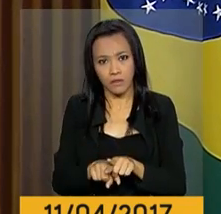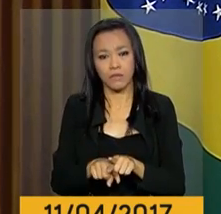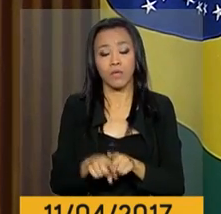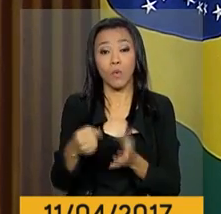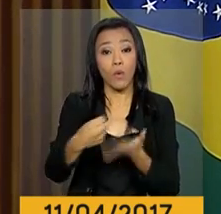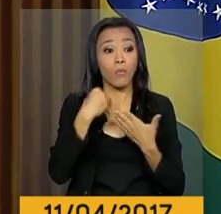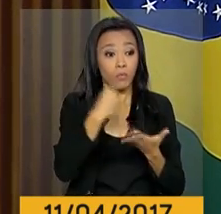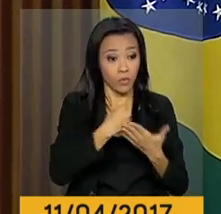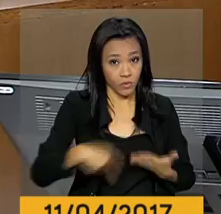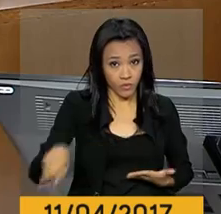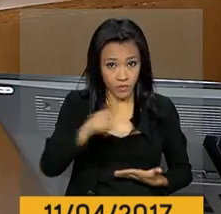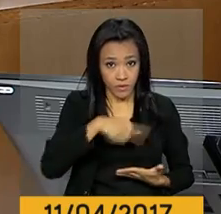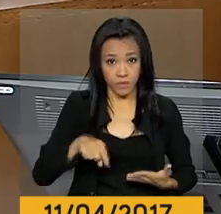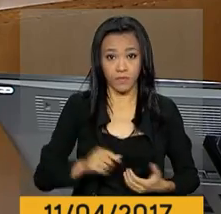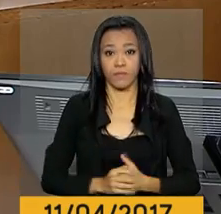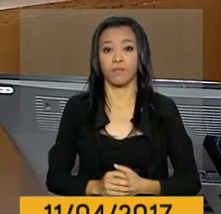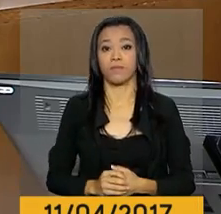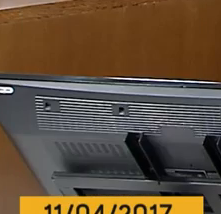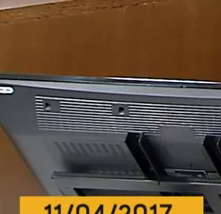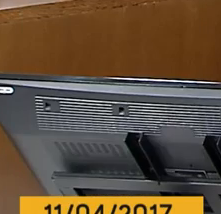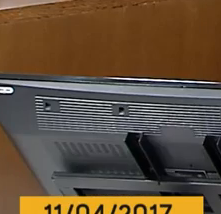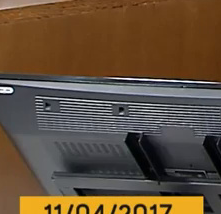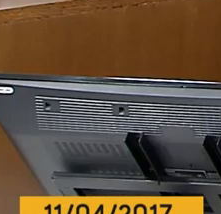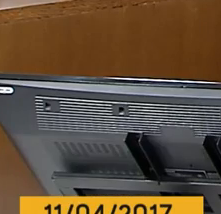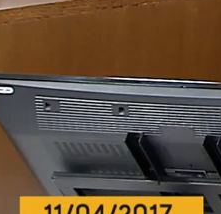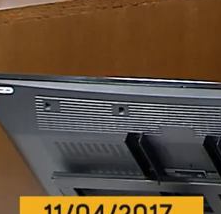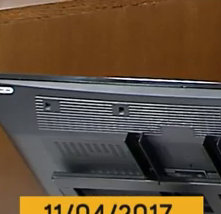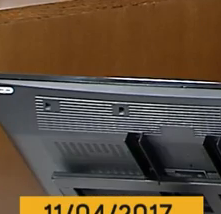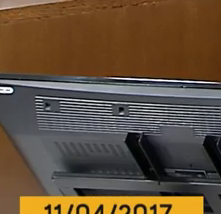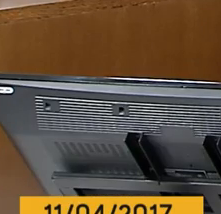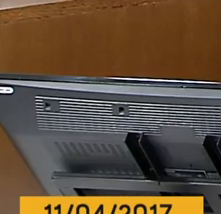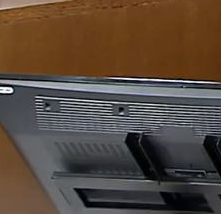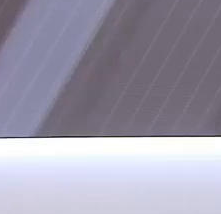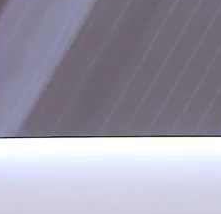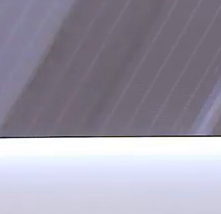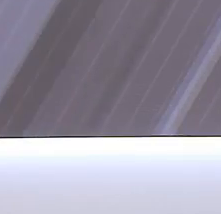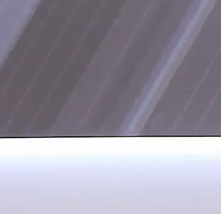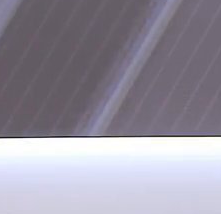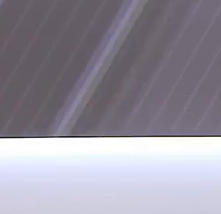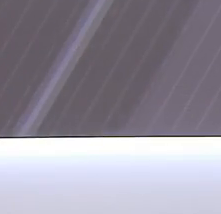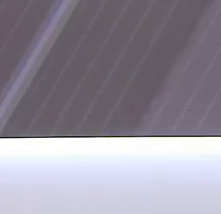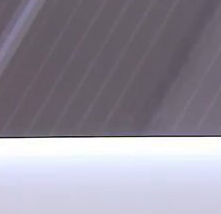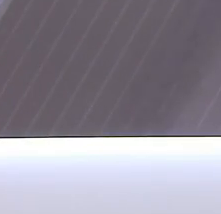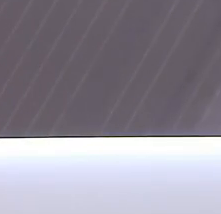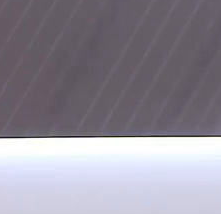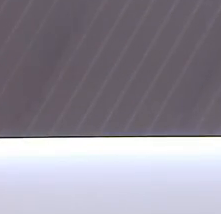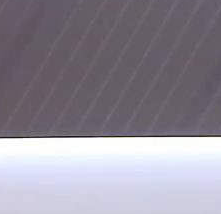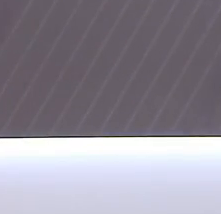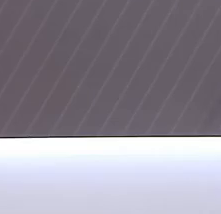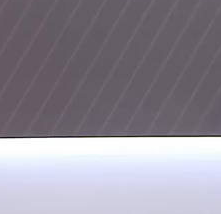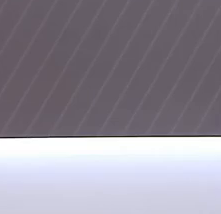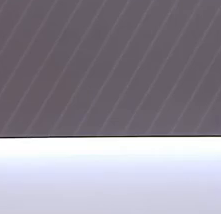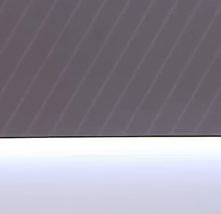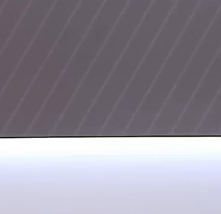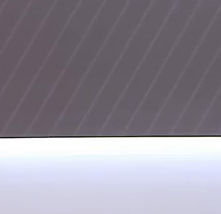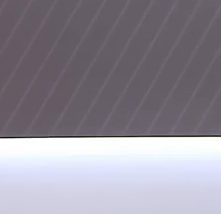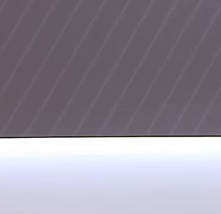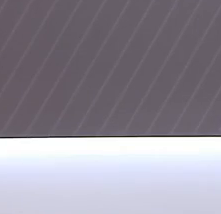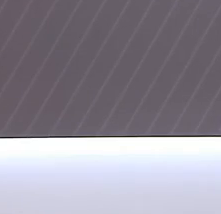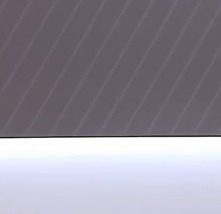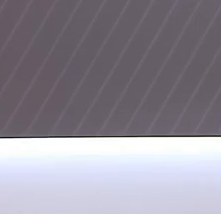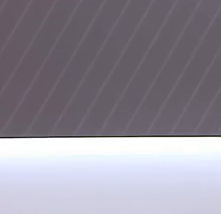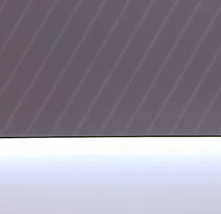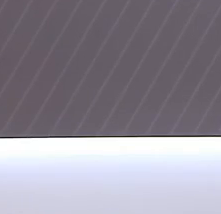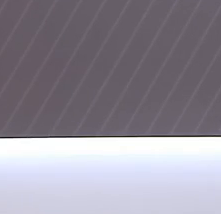apoio que Senor Presidente Rodrigo mais tá aí essa foi a abertura da reunião do